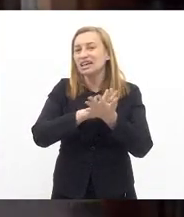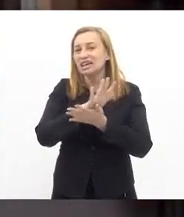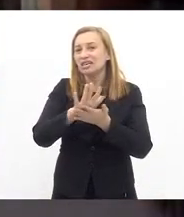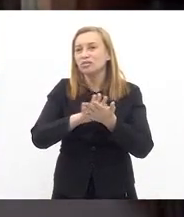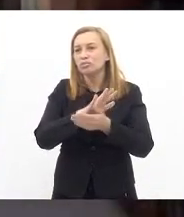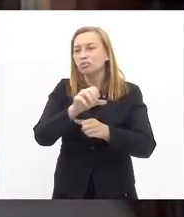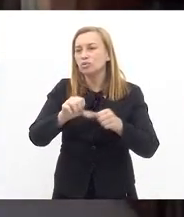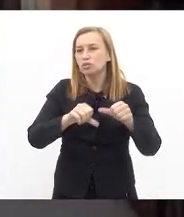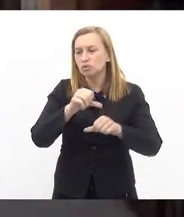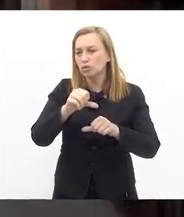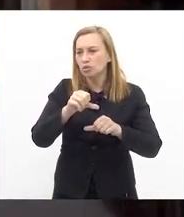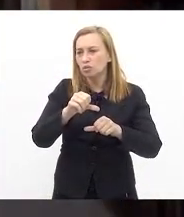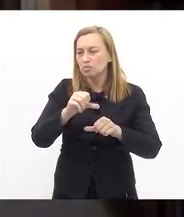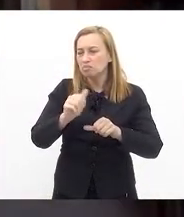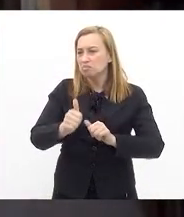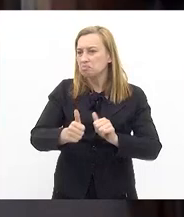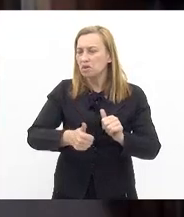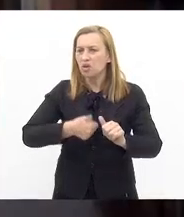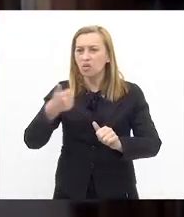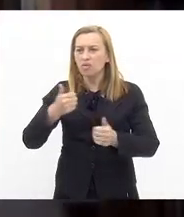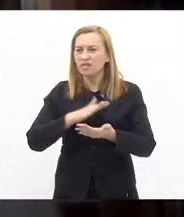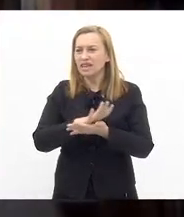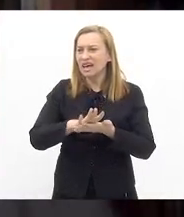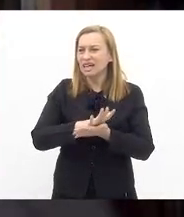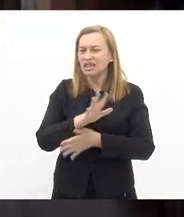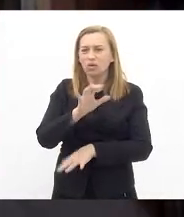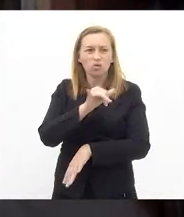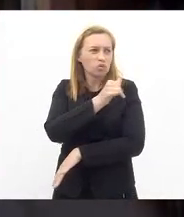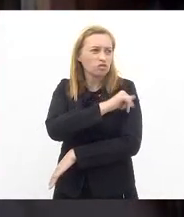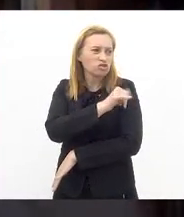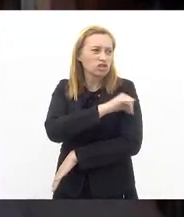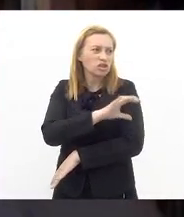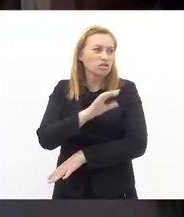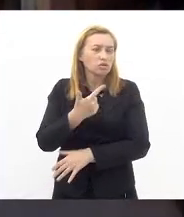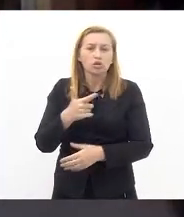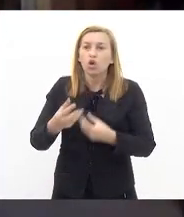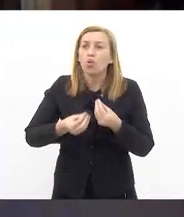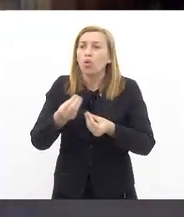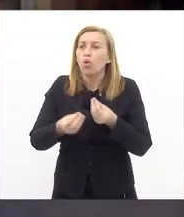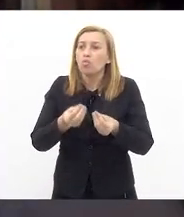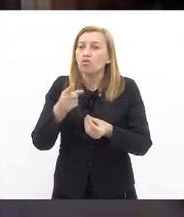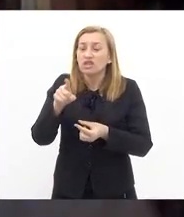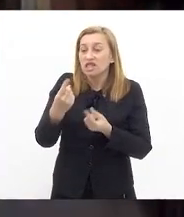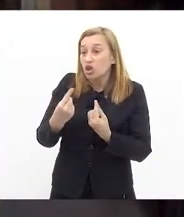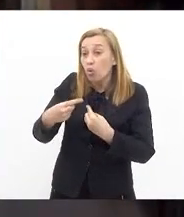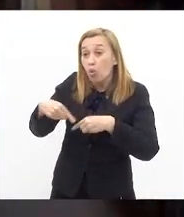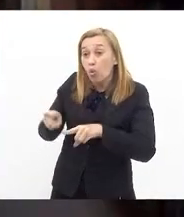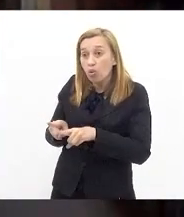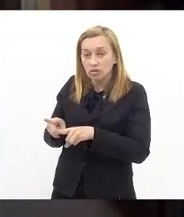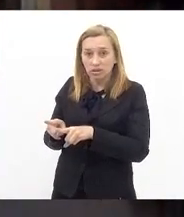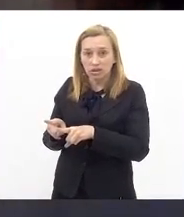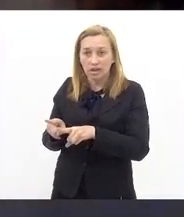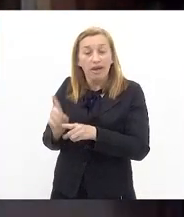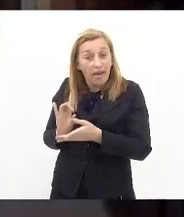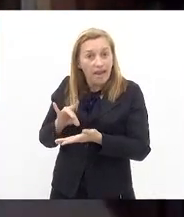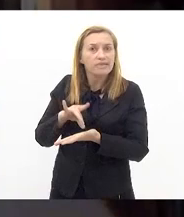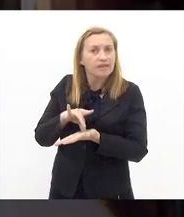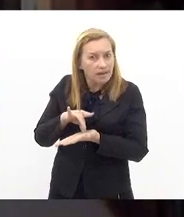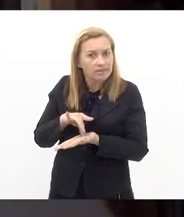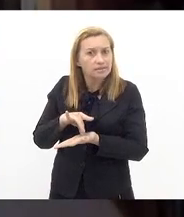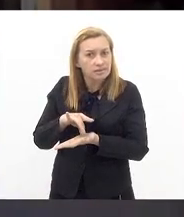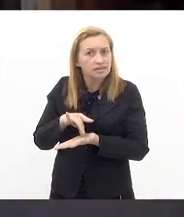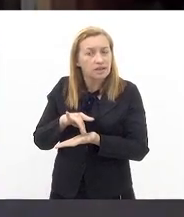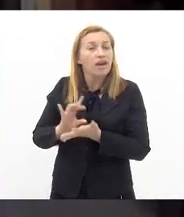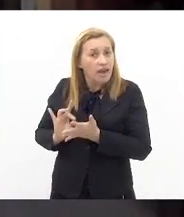de Janeiro melhorou. É isso aí. Não dá para você ser contra. É a verdade.